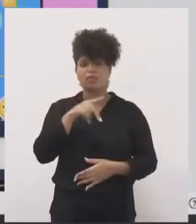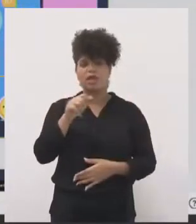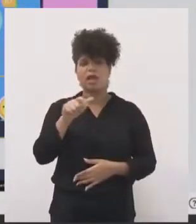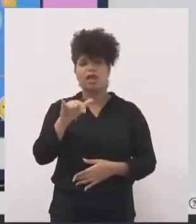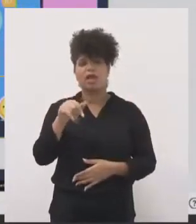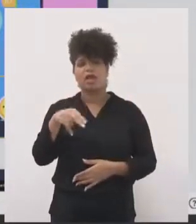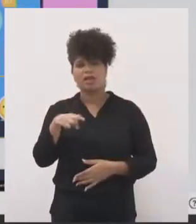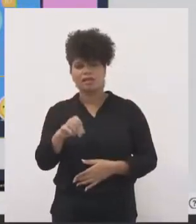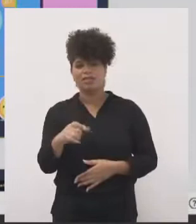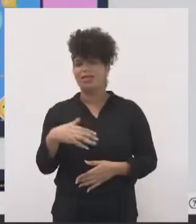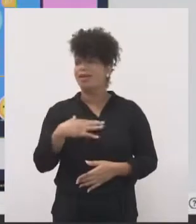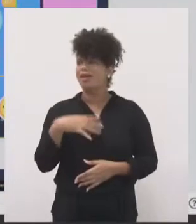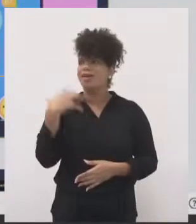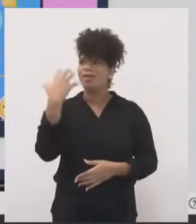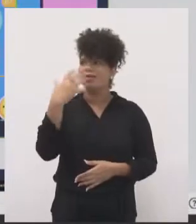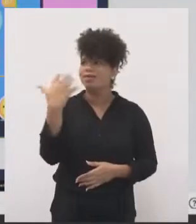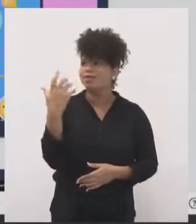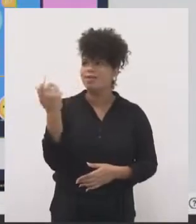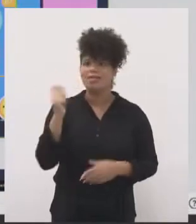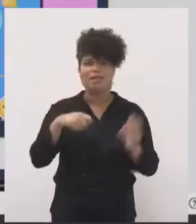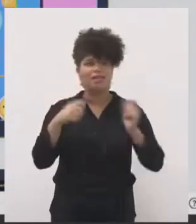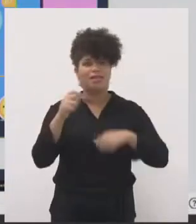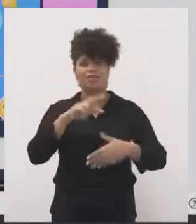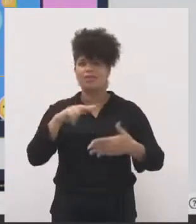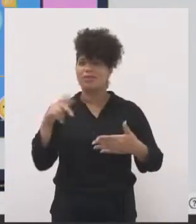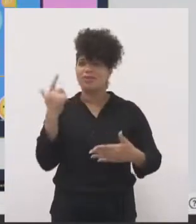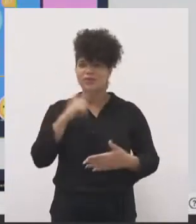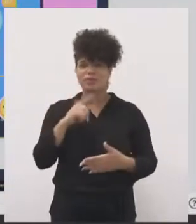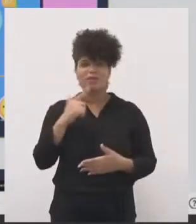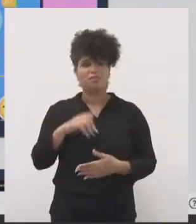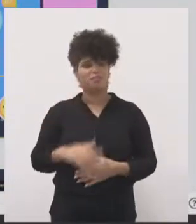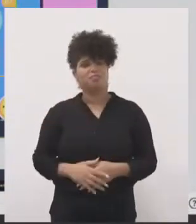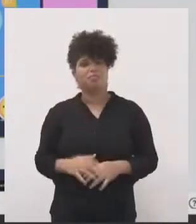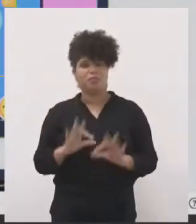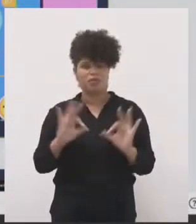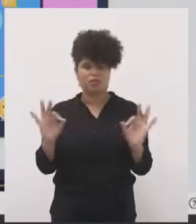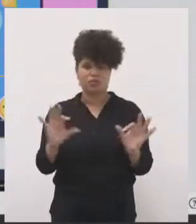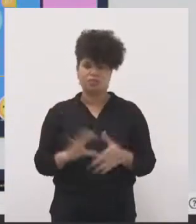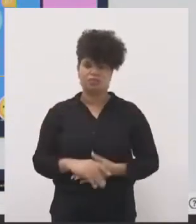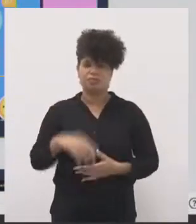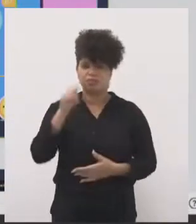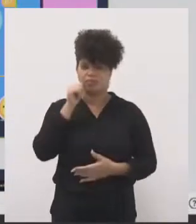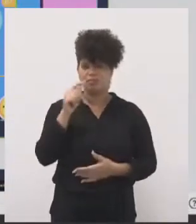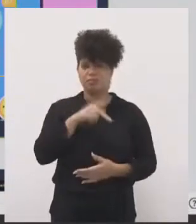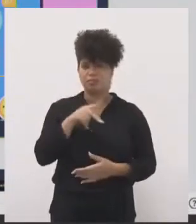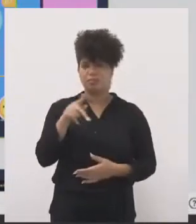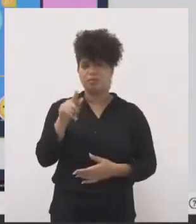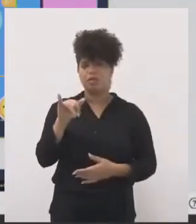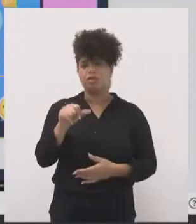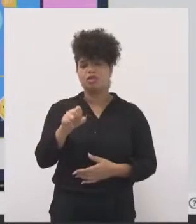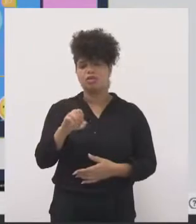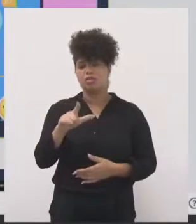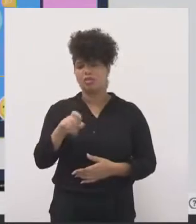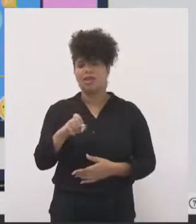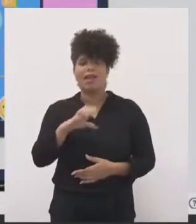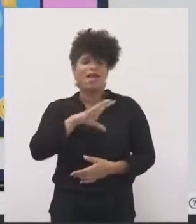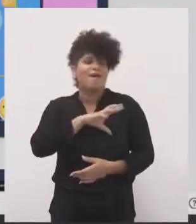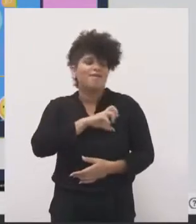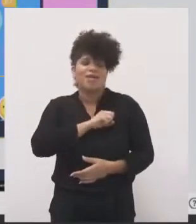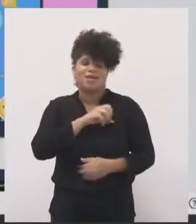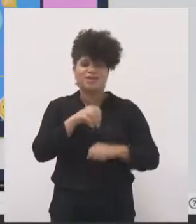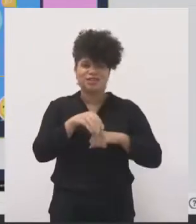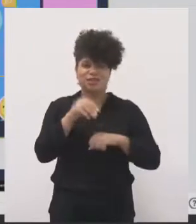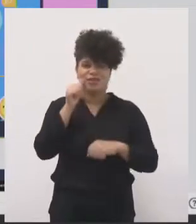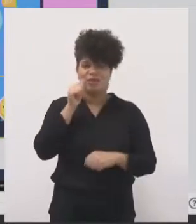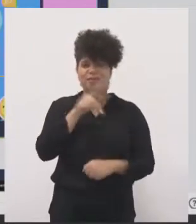estou encantada com tantas possibilidades. A professora Gisele amando essas dicas. E a